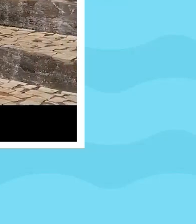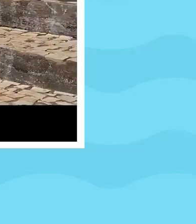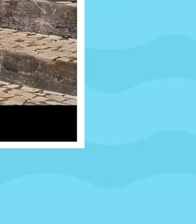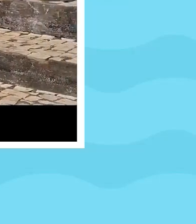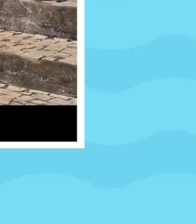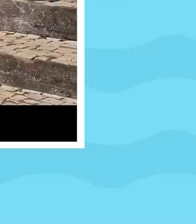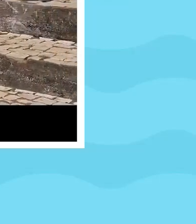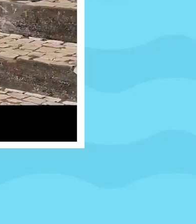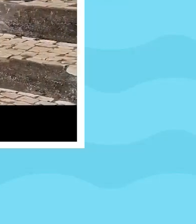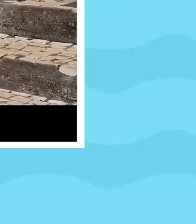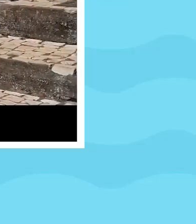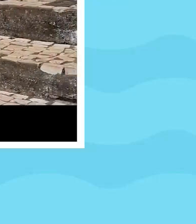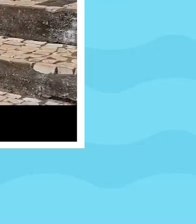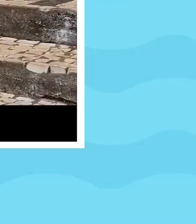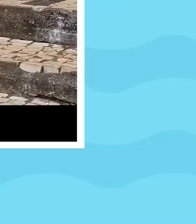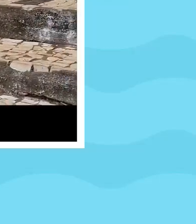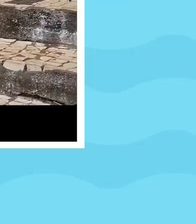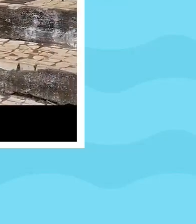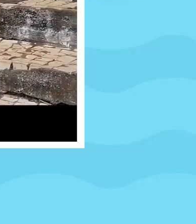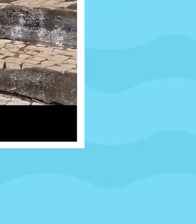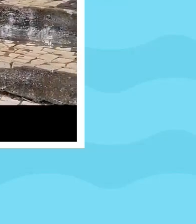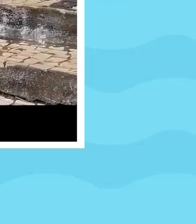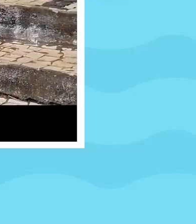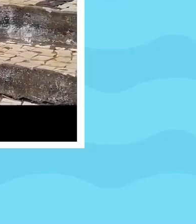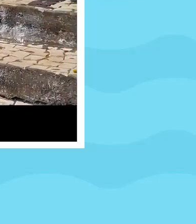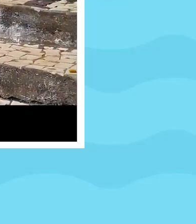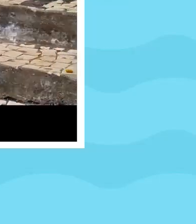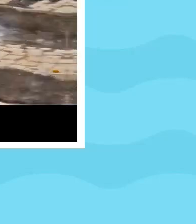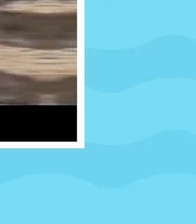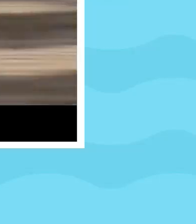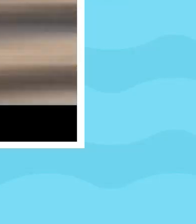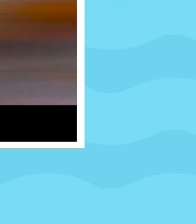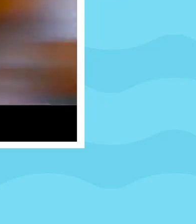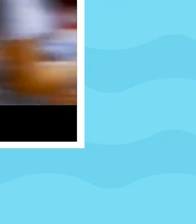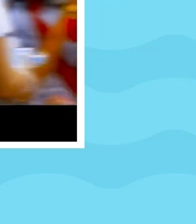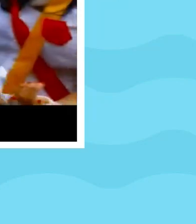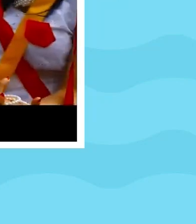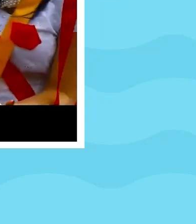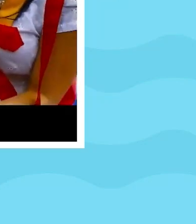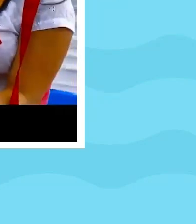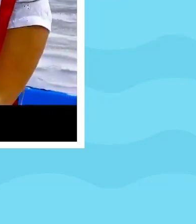na alegria de poder te encontrar.